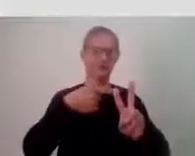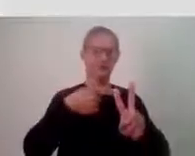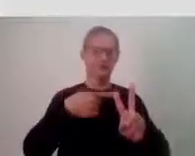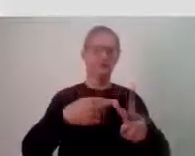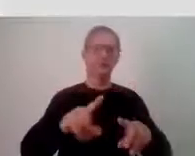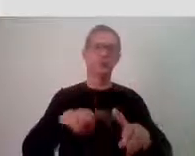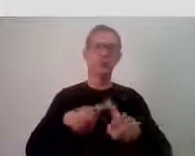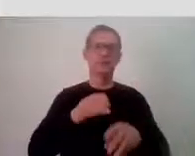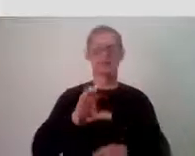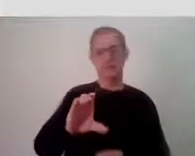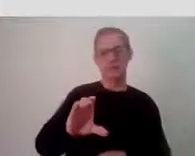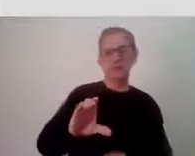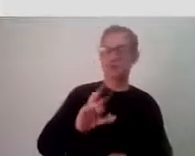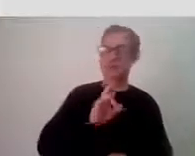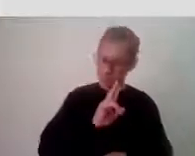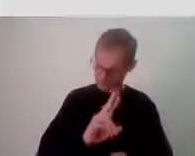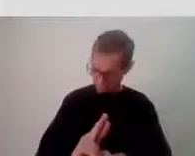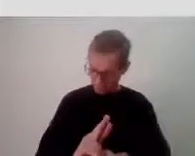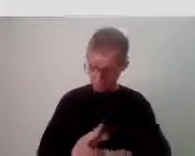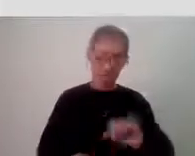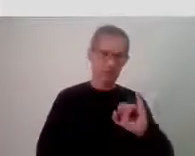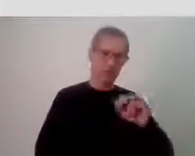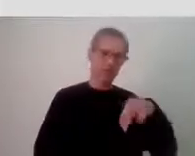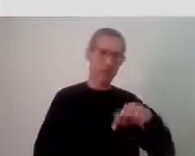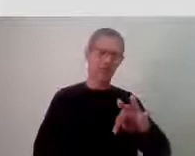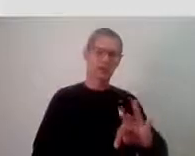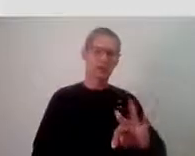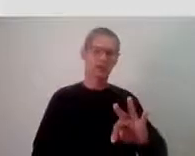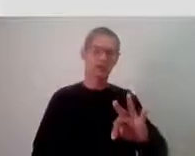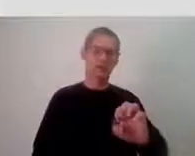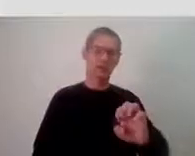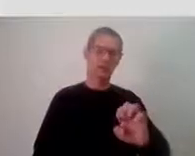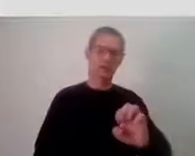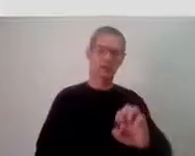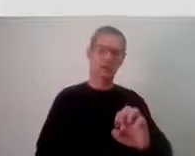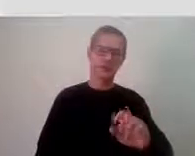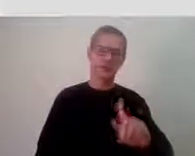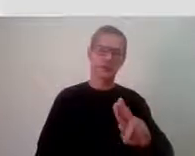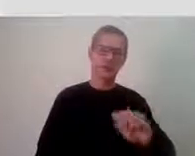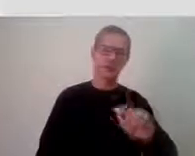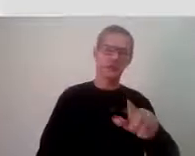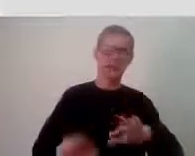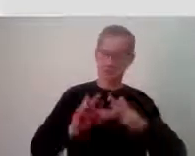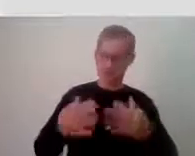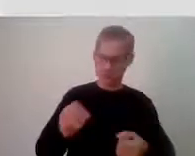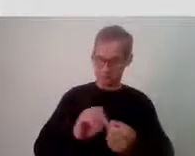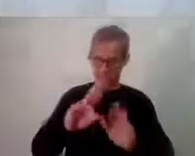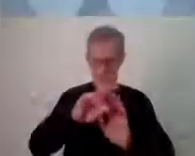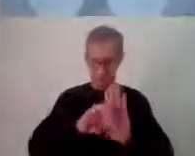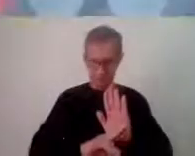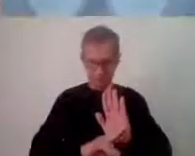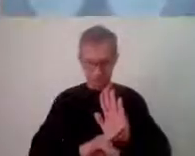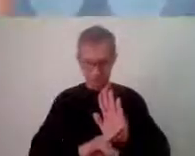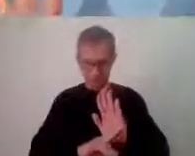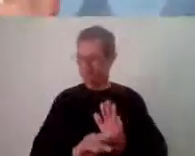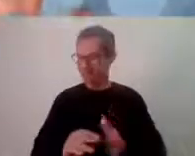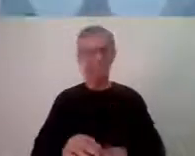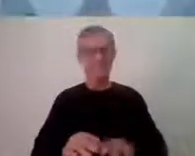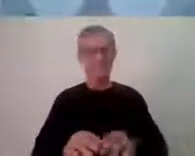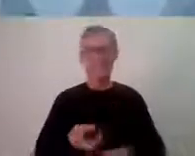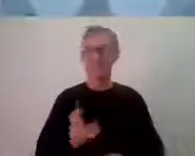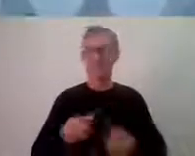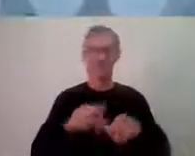c. Resolver uma integral não é simplesmente aplicar as minhas regras, né? Nem sempre vai